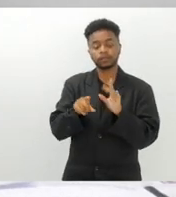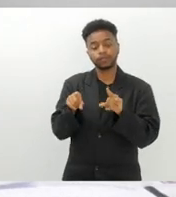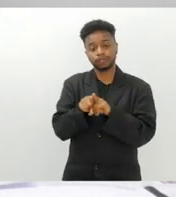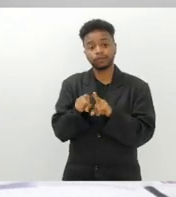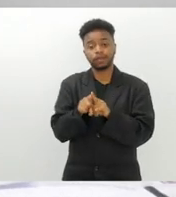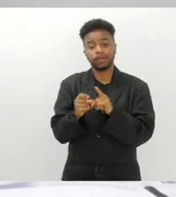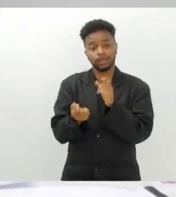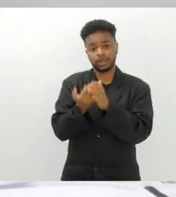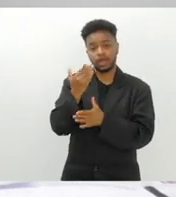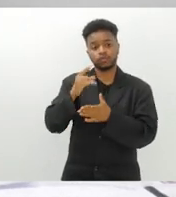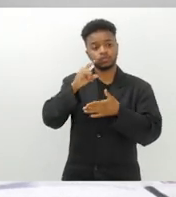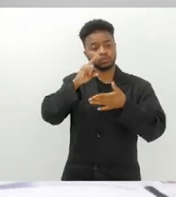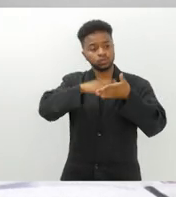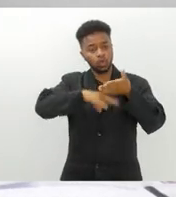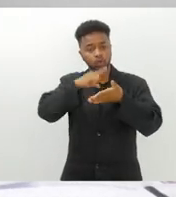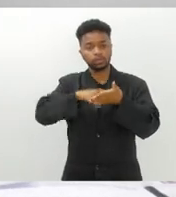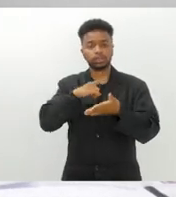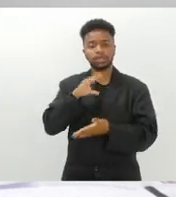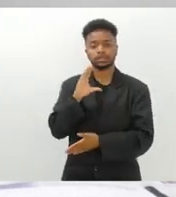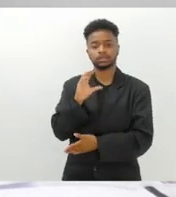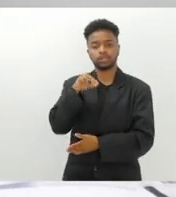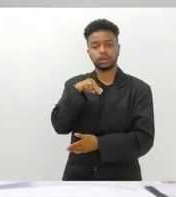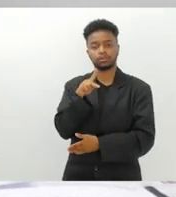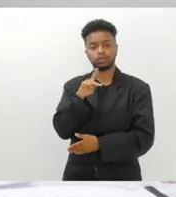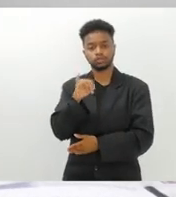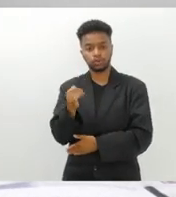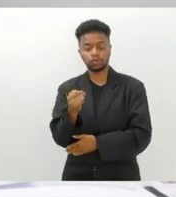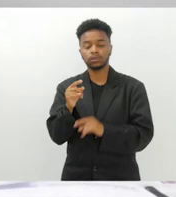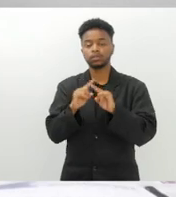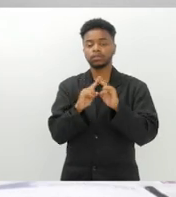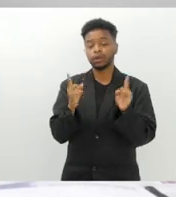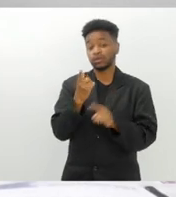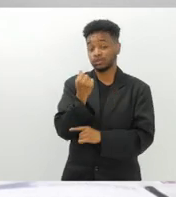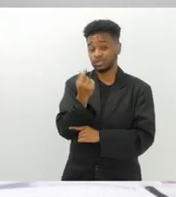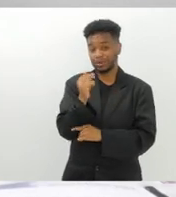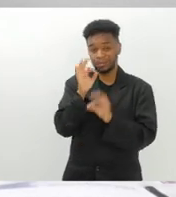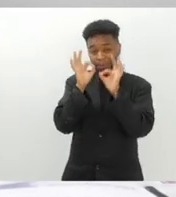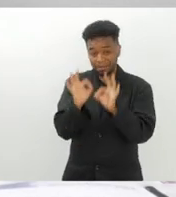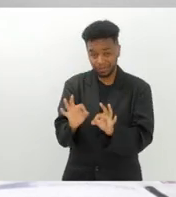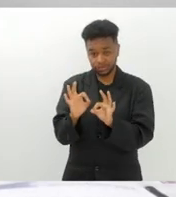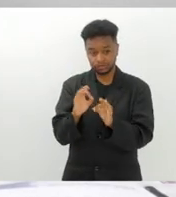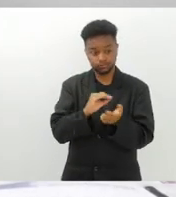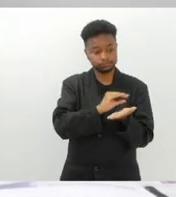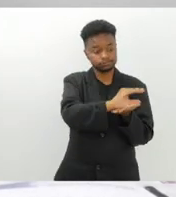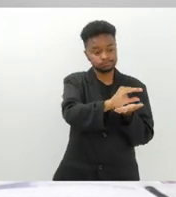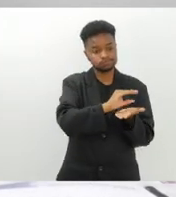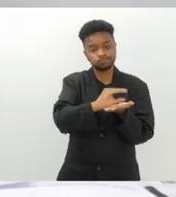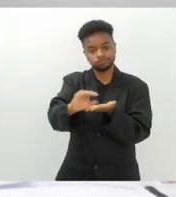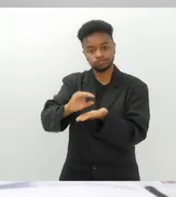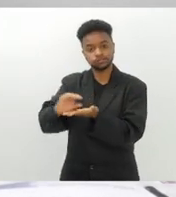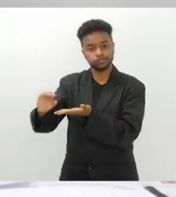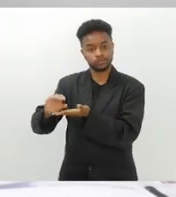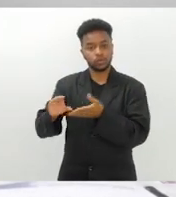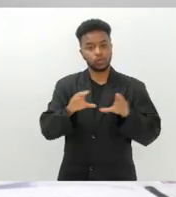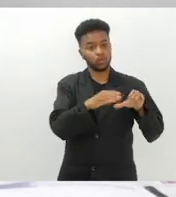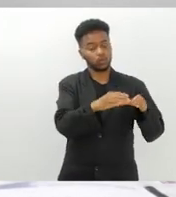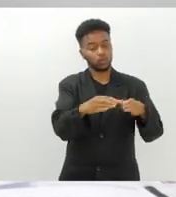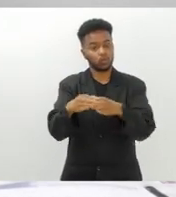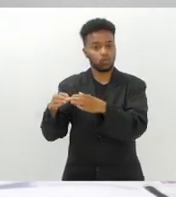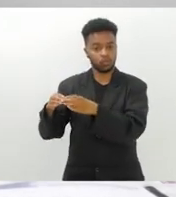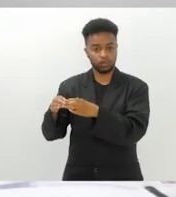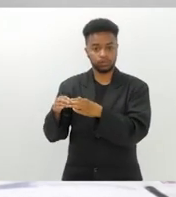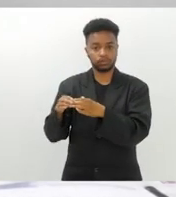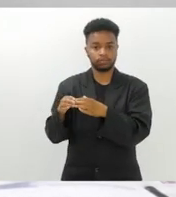fazia papelada, tinha o CNPJ, o advogado, mas o recurso ia para as cooperativas de seringueiros,